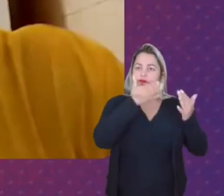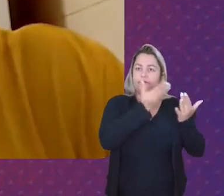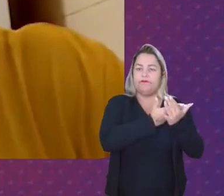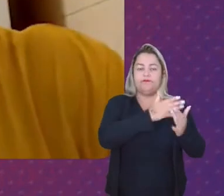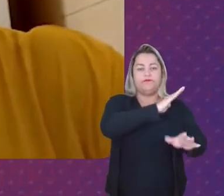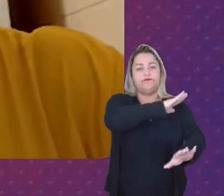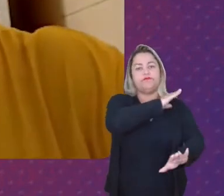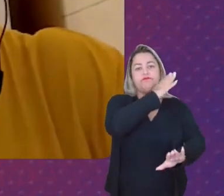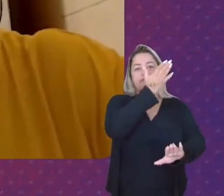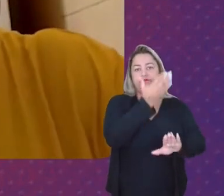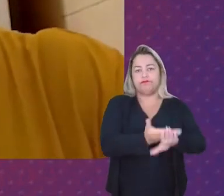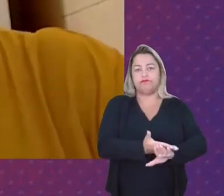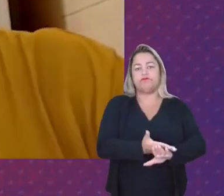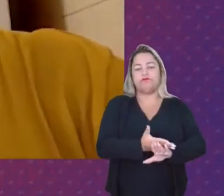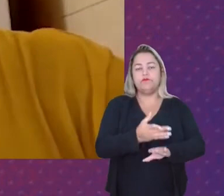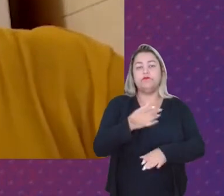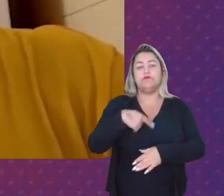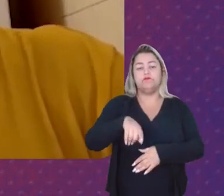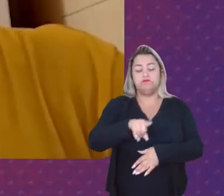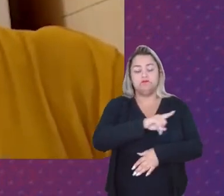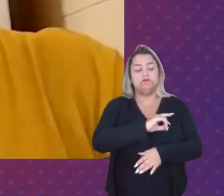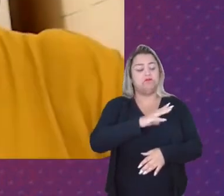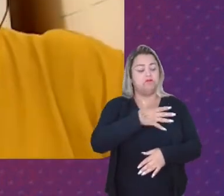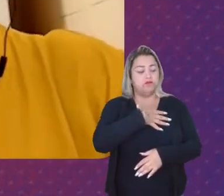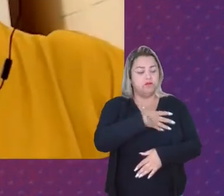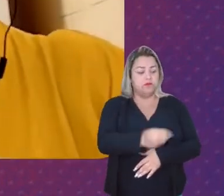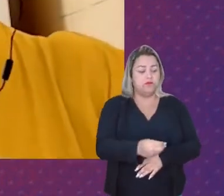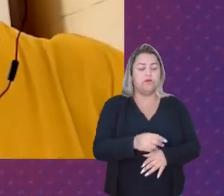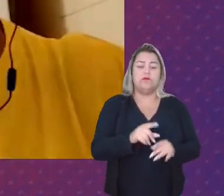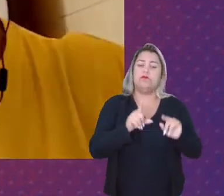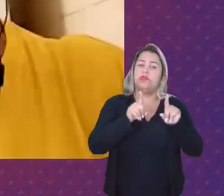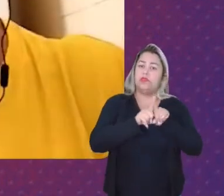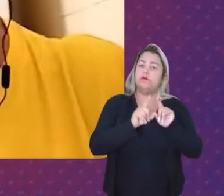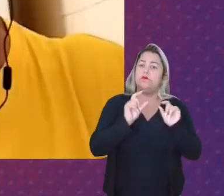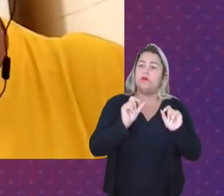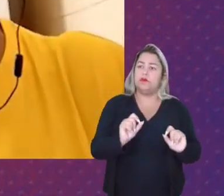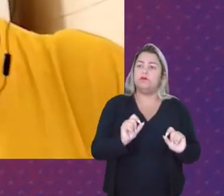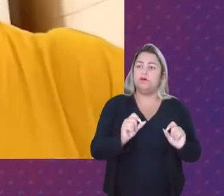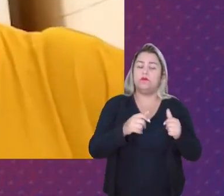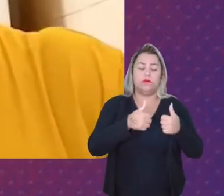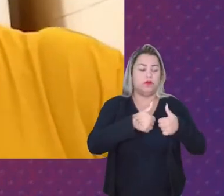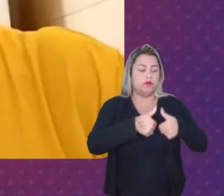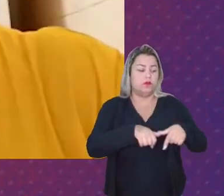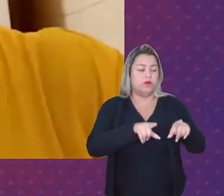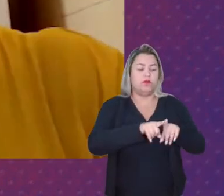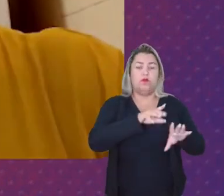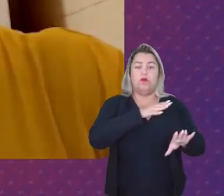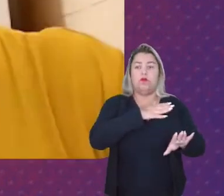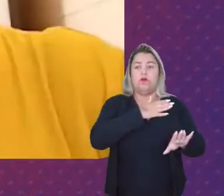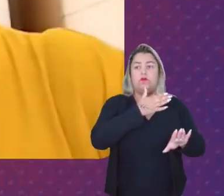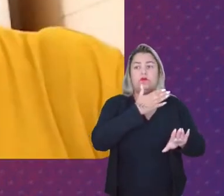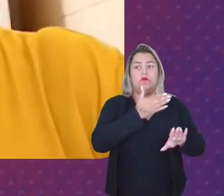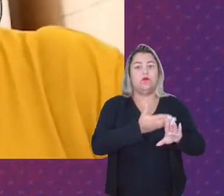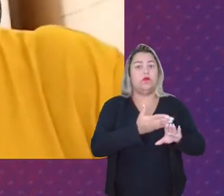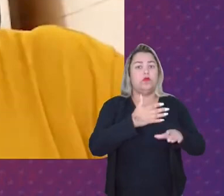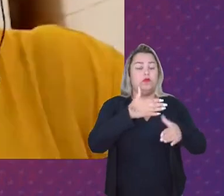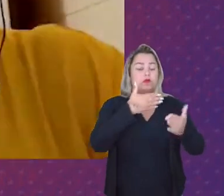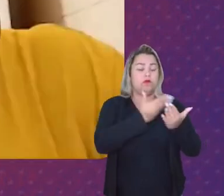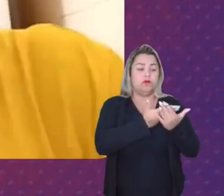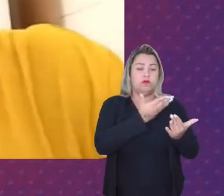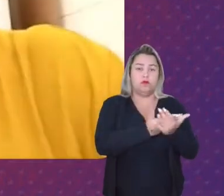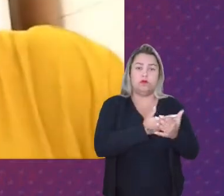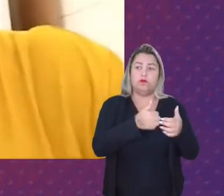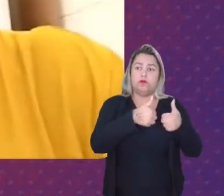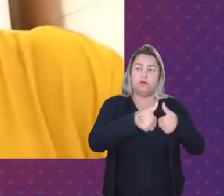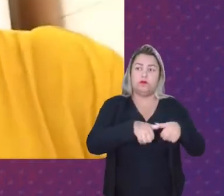tempo integral para os nossos filhos, porque os nossos filhos estão, num período ele está na escola, no outro ele